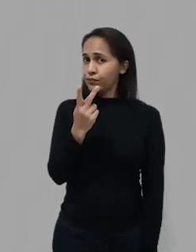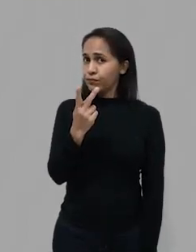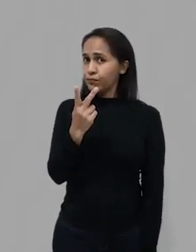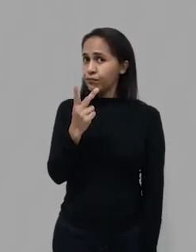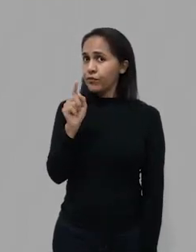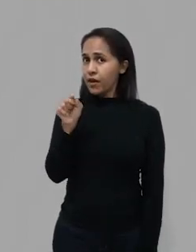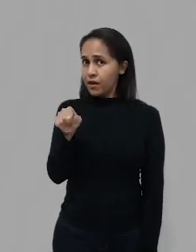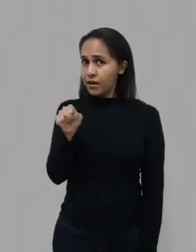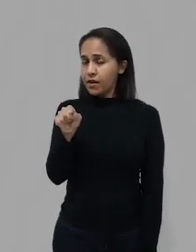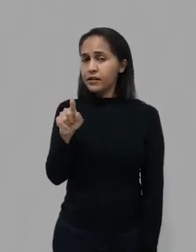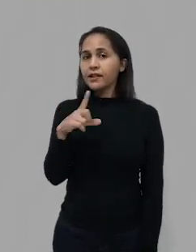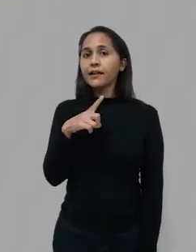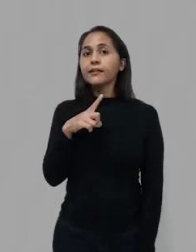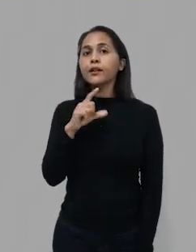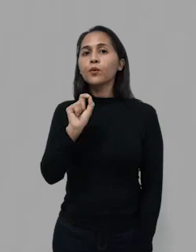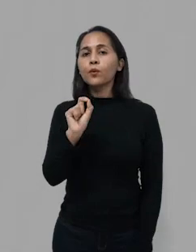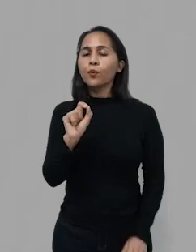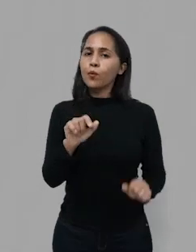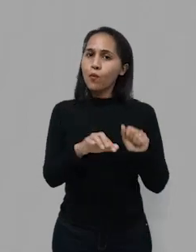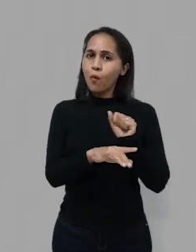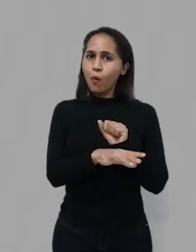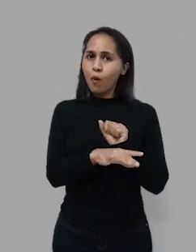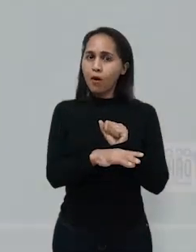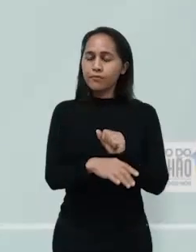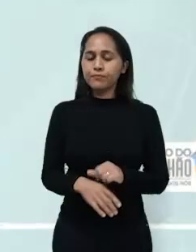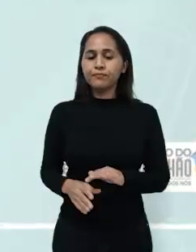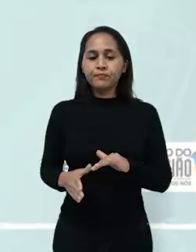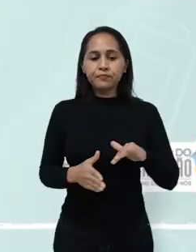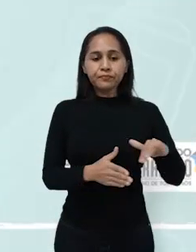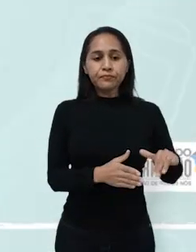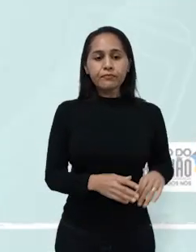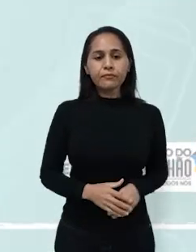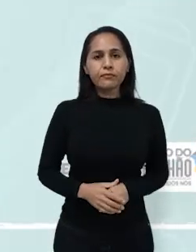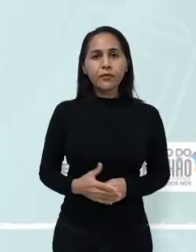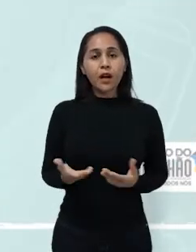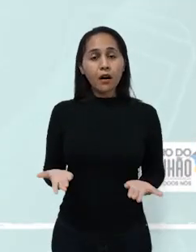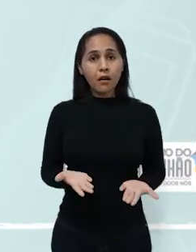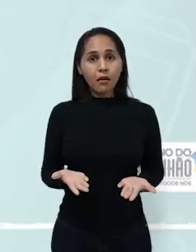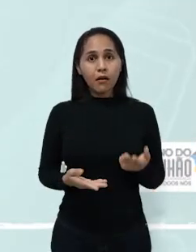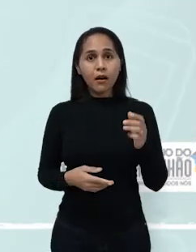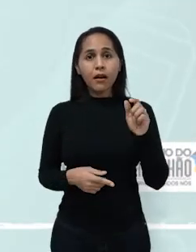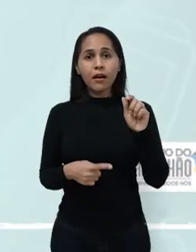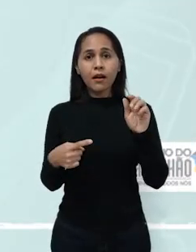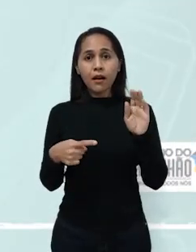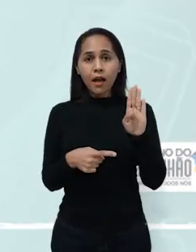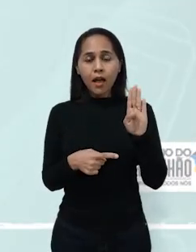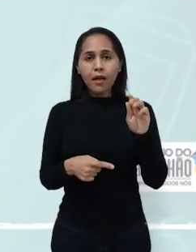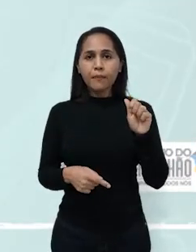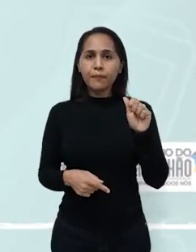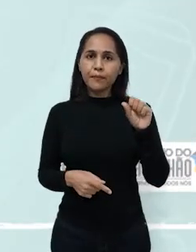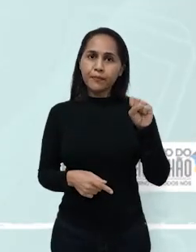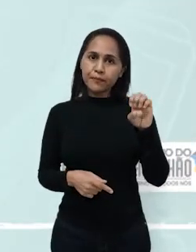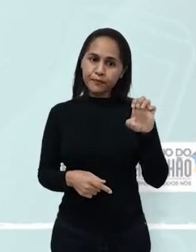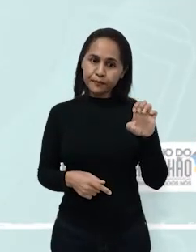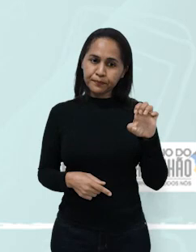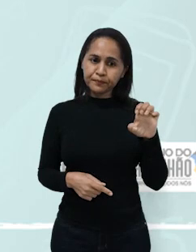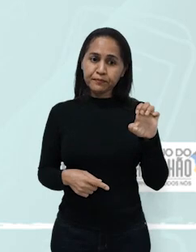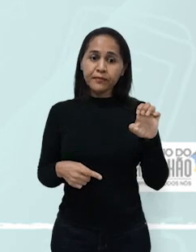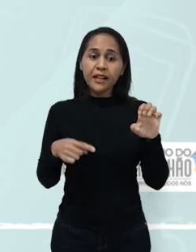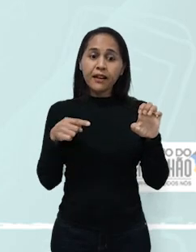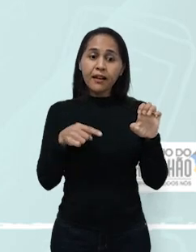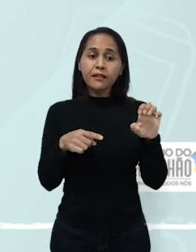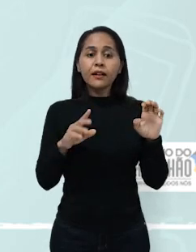um ácido. E uma base? Bom, a base são aquelas substâncias que,